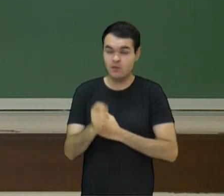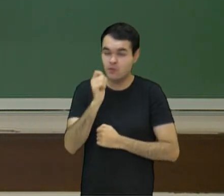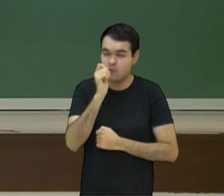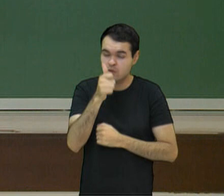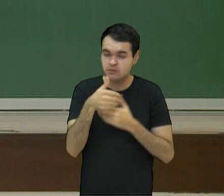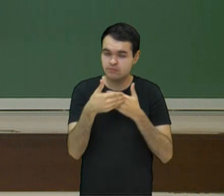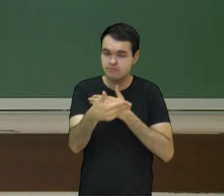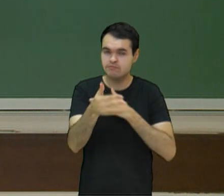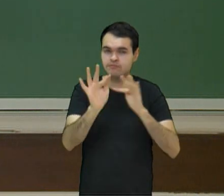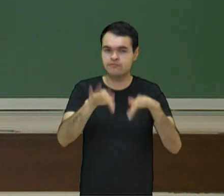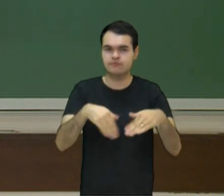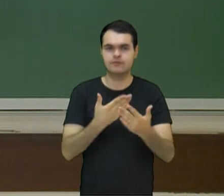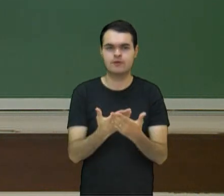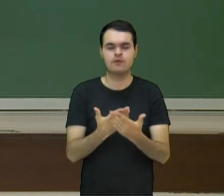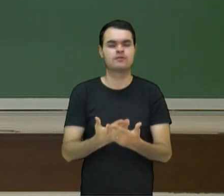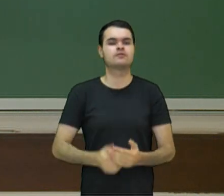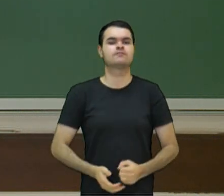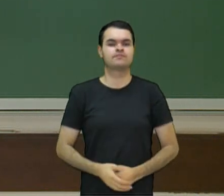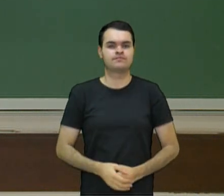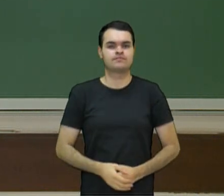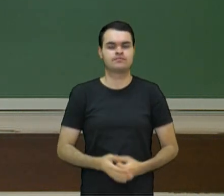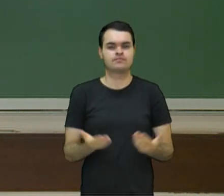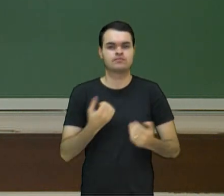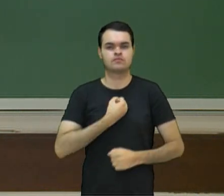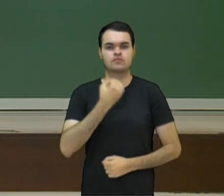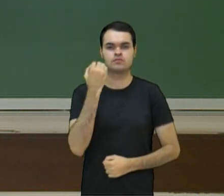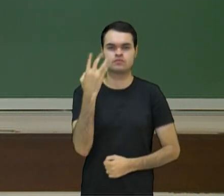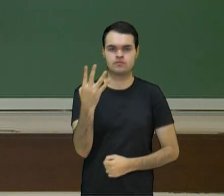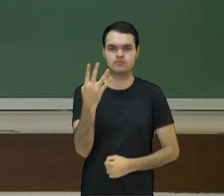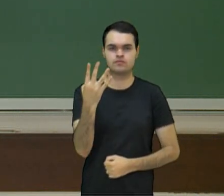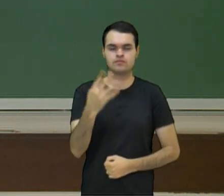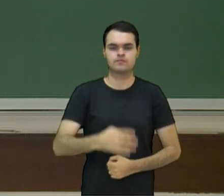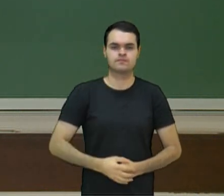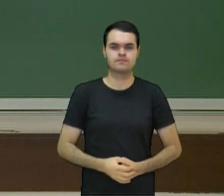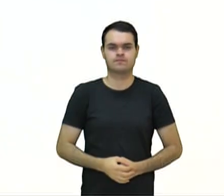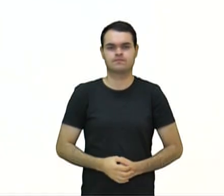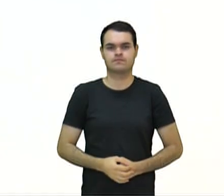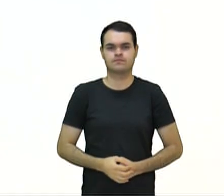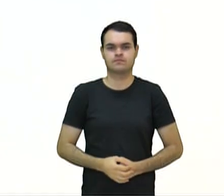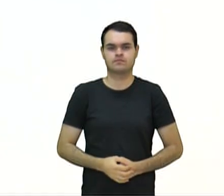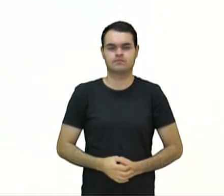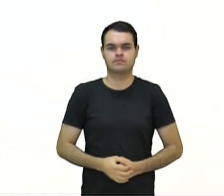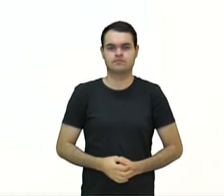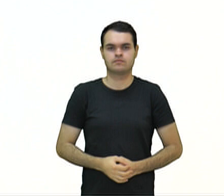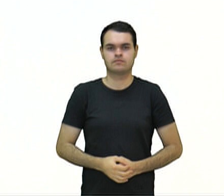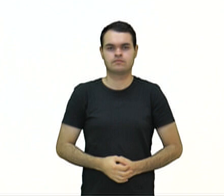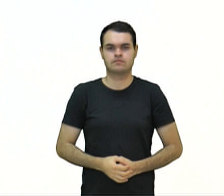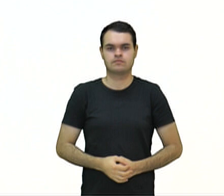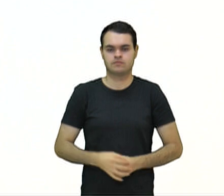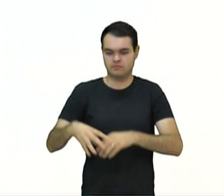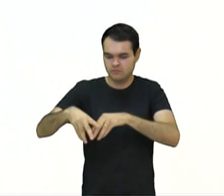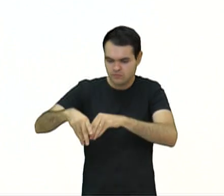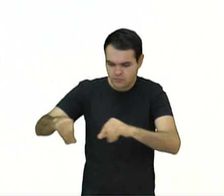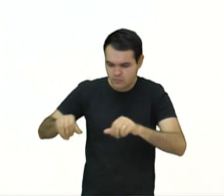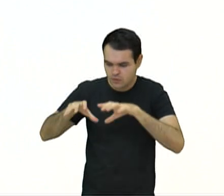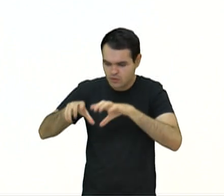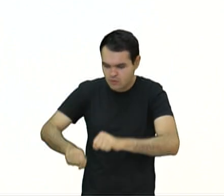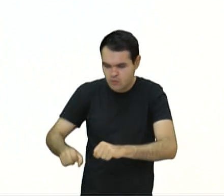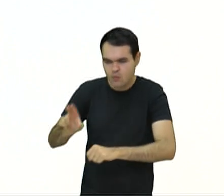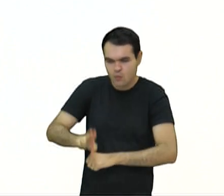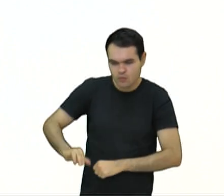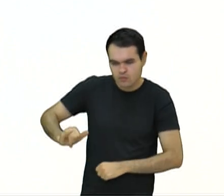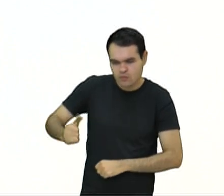encerrando já a nossa aula. Vamos lá, a número 4, atividade número 4. De que forma o uso e ocupação do